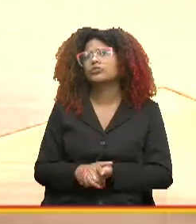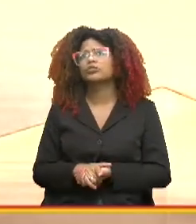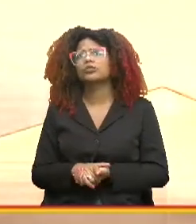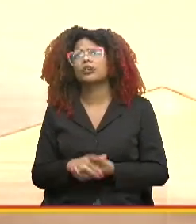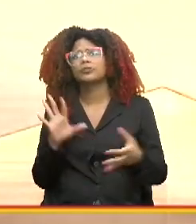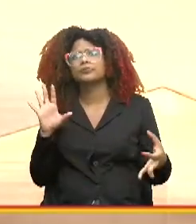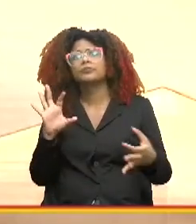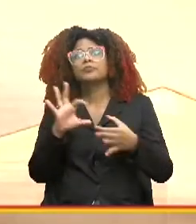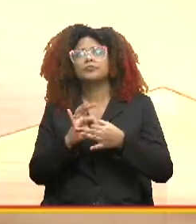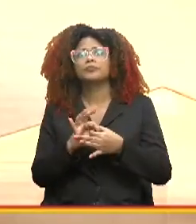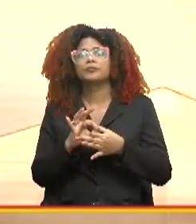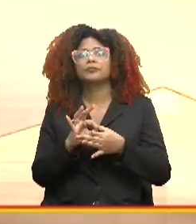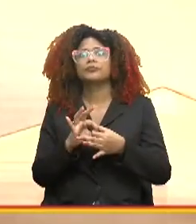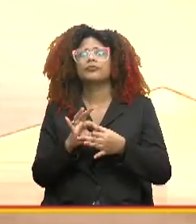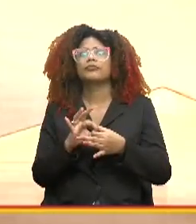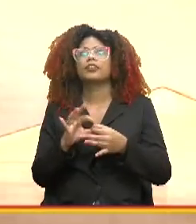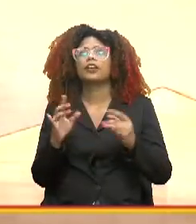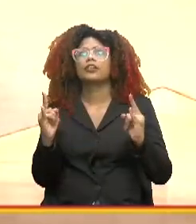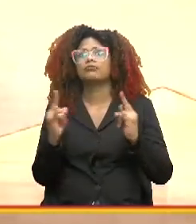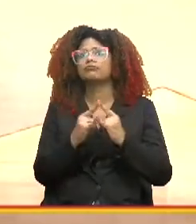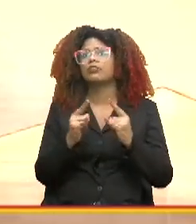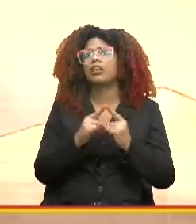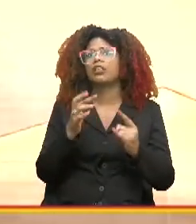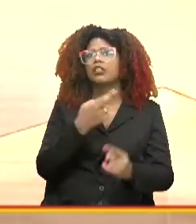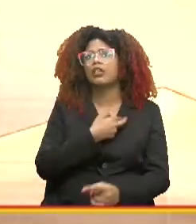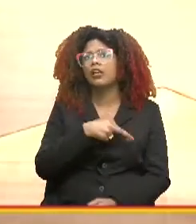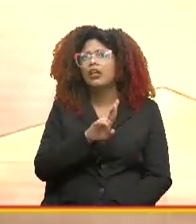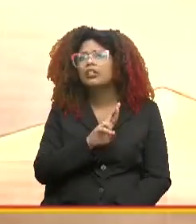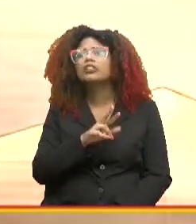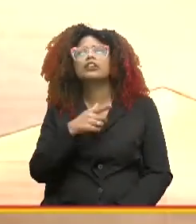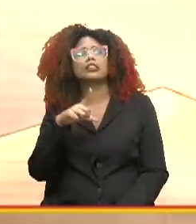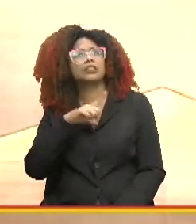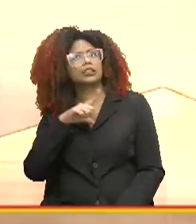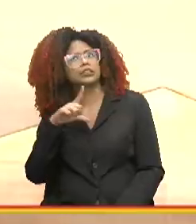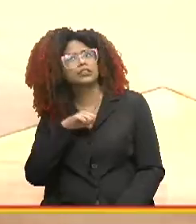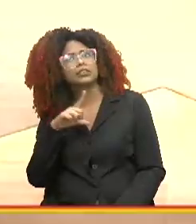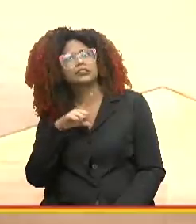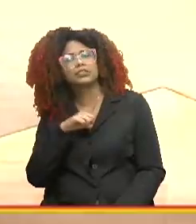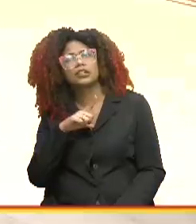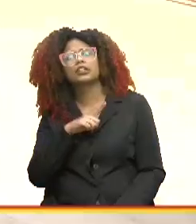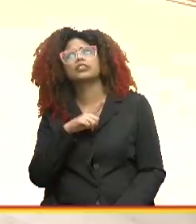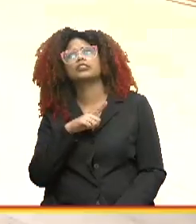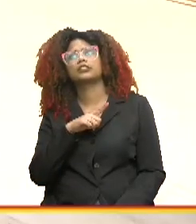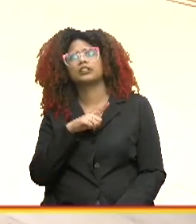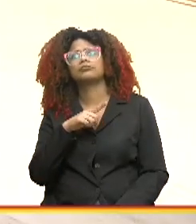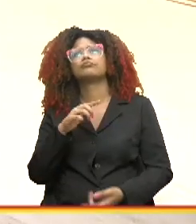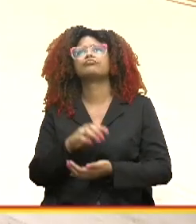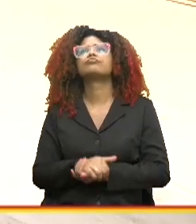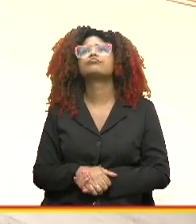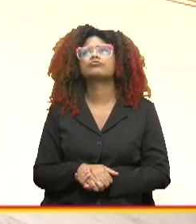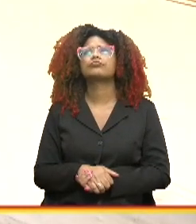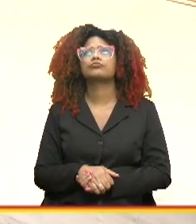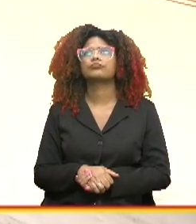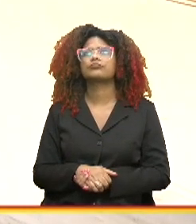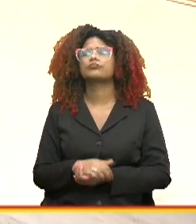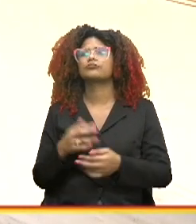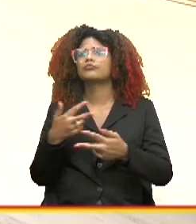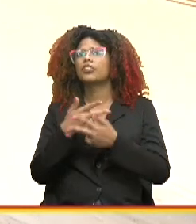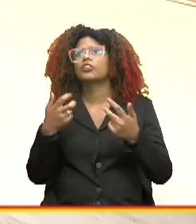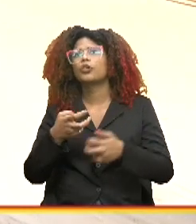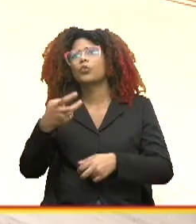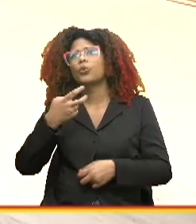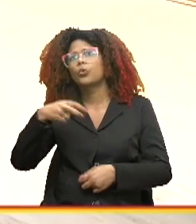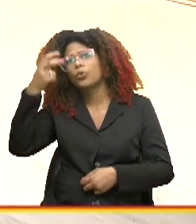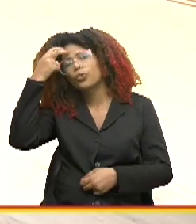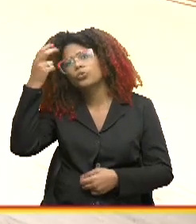são muito ligadas a entidades religiosas que às vezes tem essa tendência também então é uma questão cultural aí que